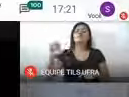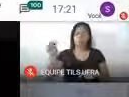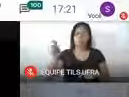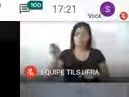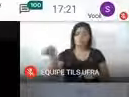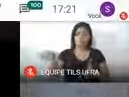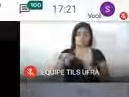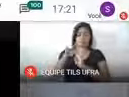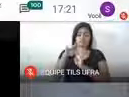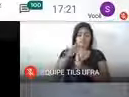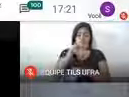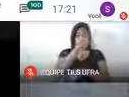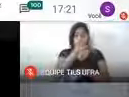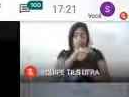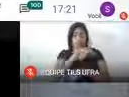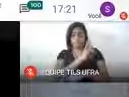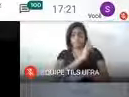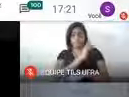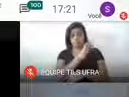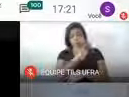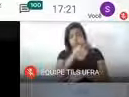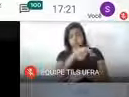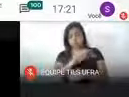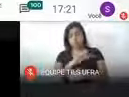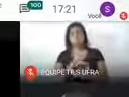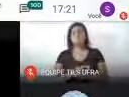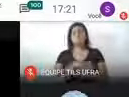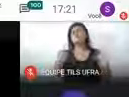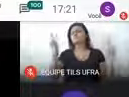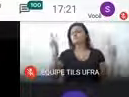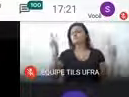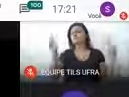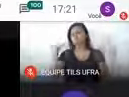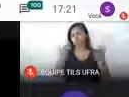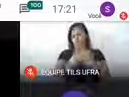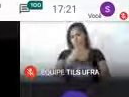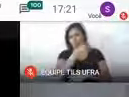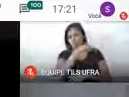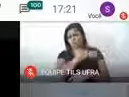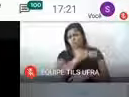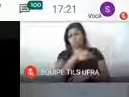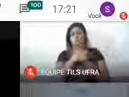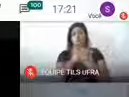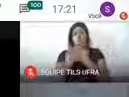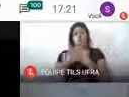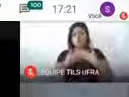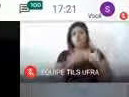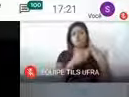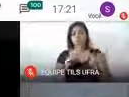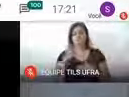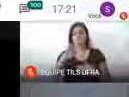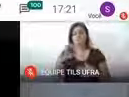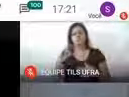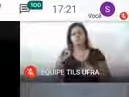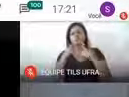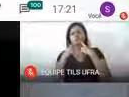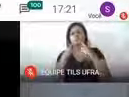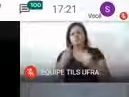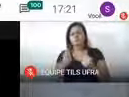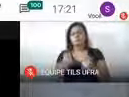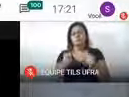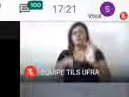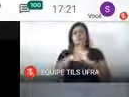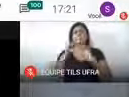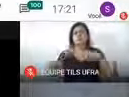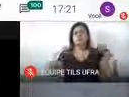estudo dela tem o seguinte título: Estudo Geolinguístico da Variação Lexical do Português Falado em Comunidades Afro-Brasileiras no Estado